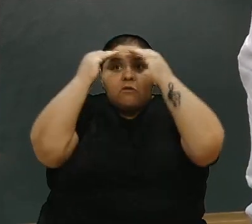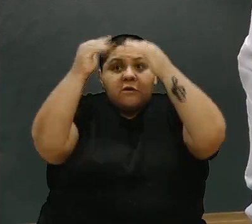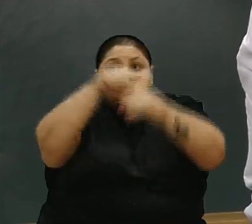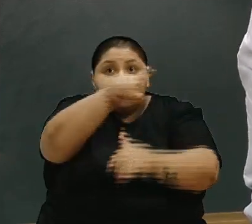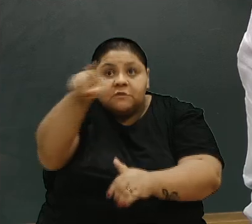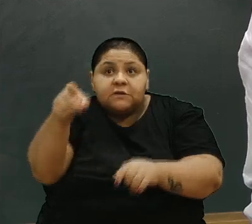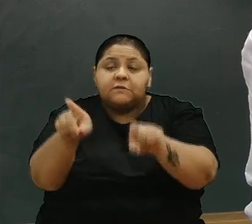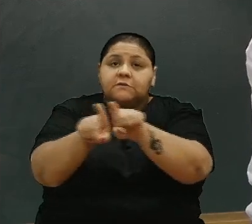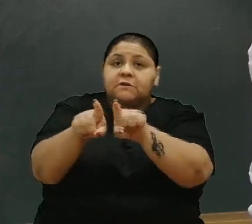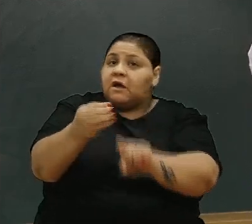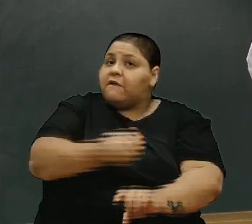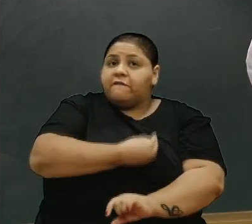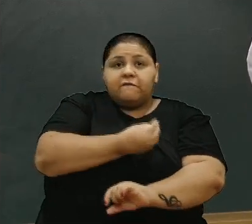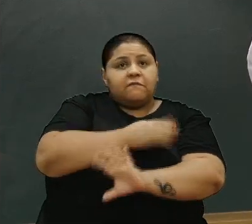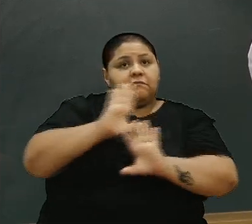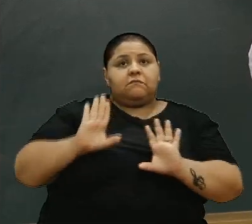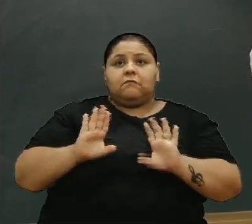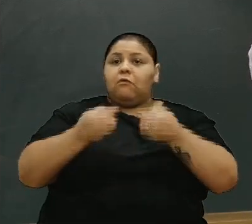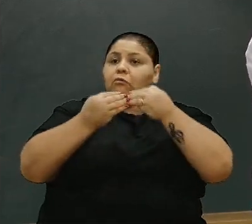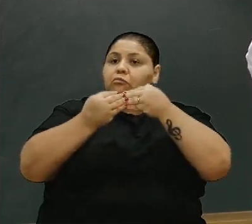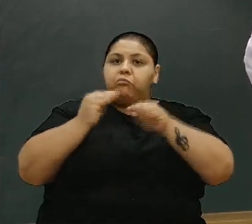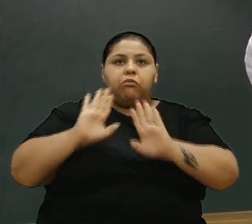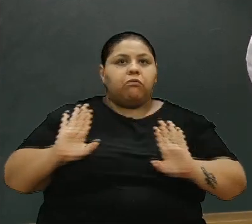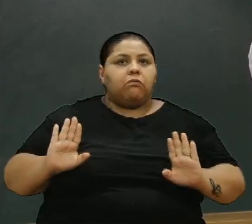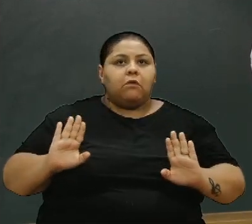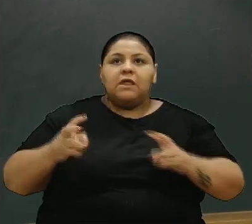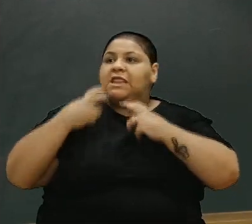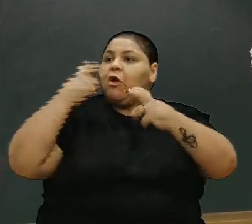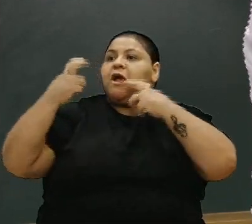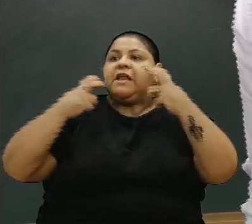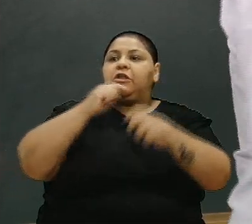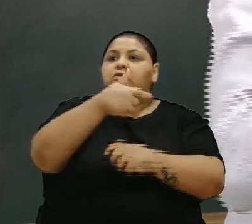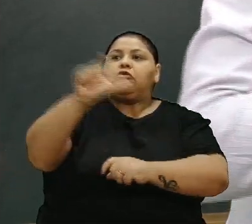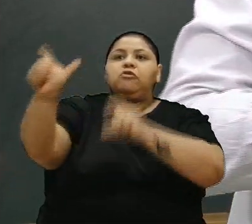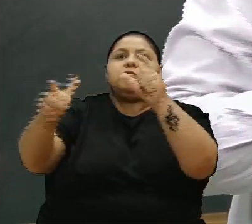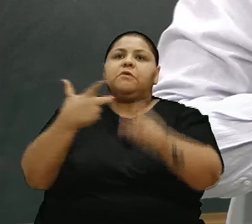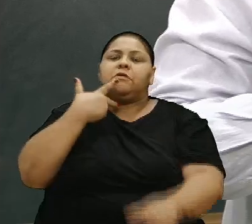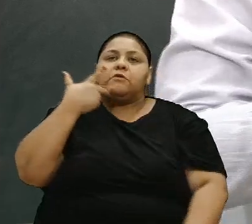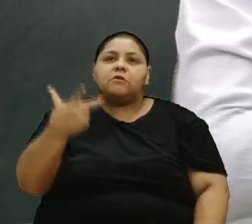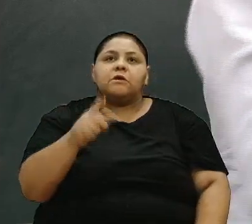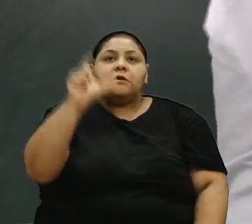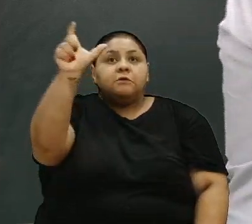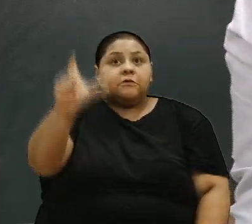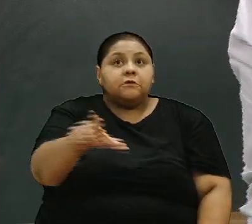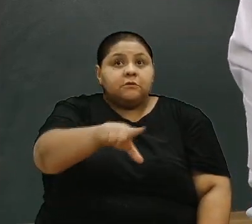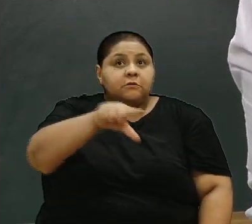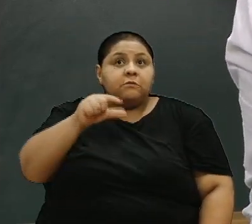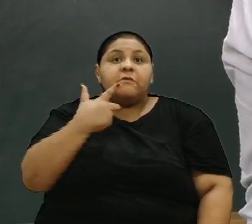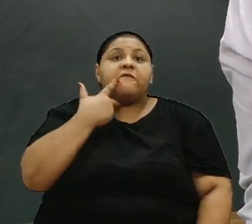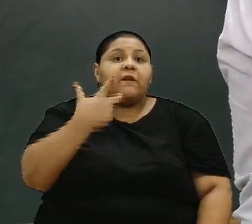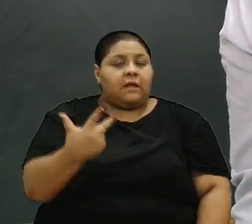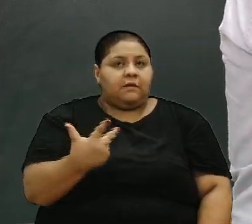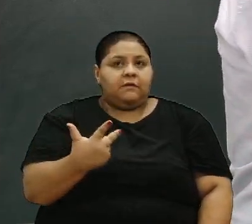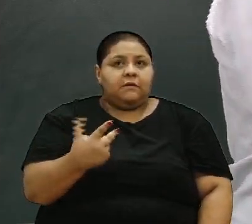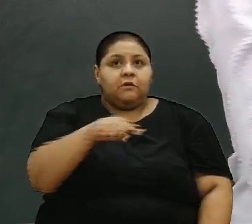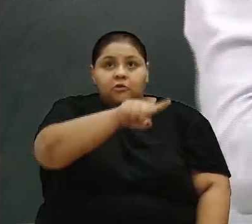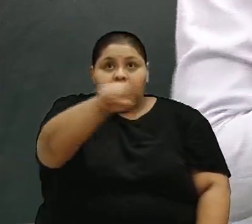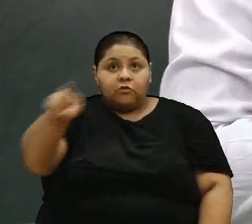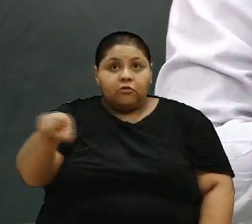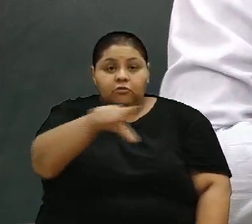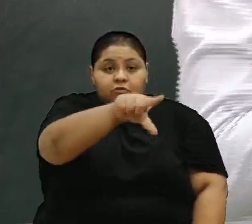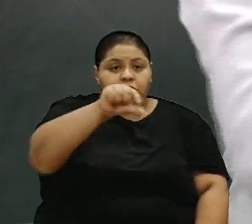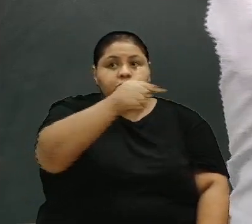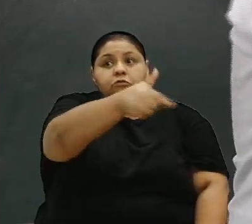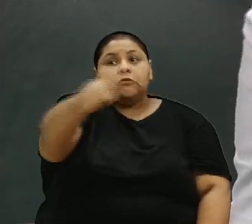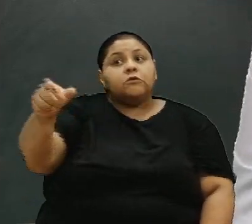acreditam. A vida é assim, é discordância, não é grito quando o outro fala. As pessoas que me elegeram para falar isso. E vocês elegeram as